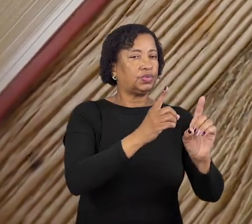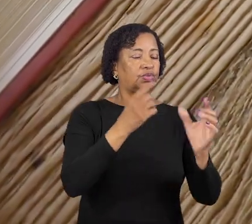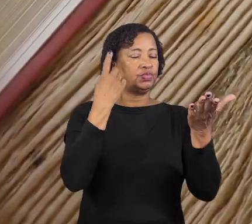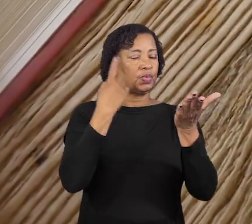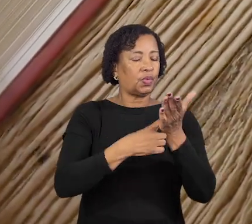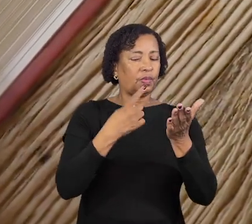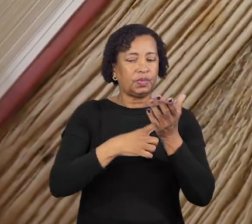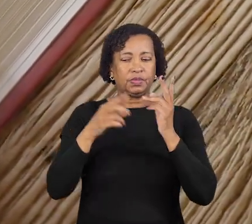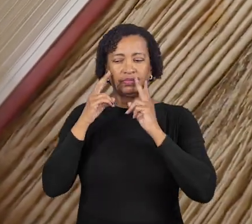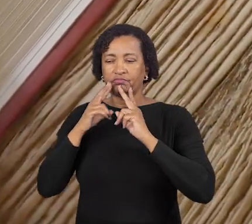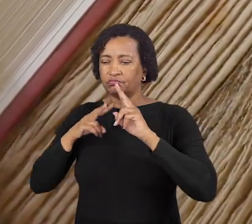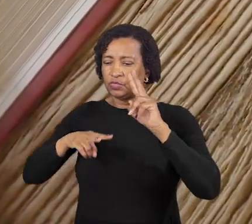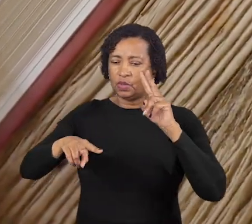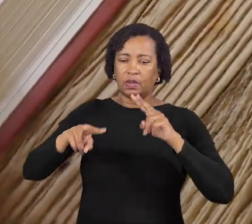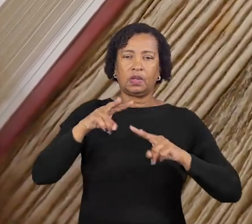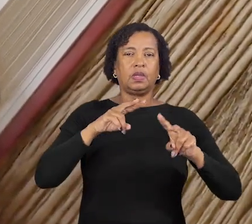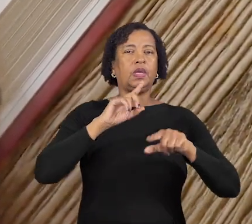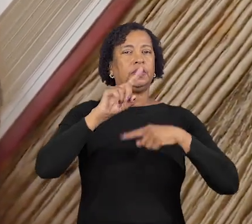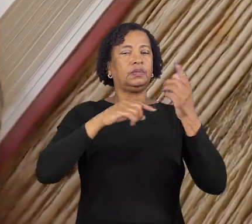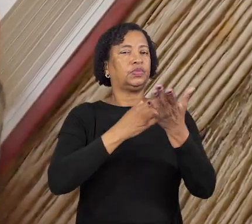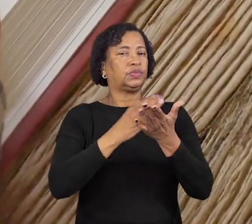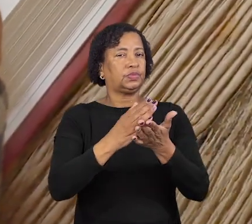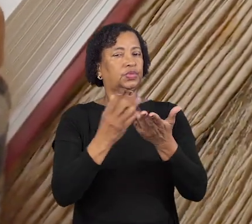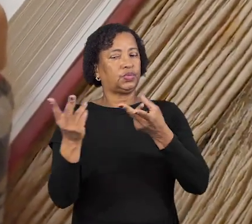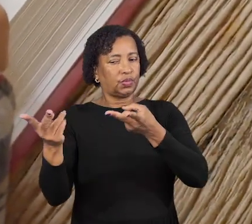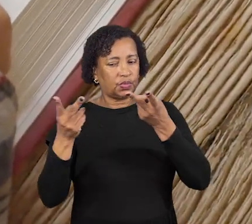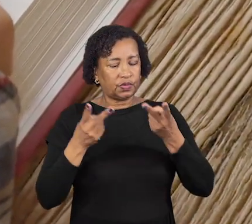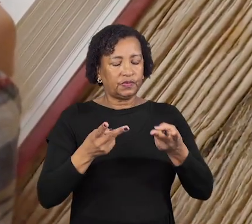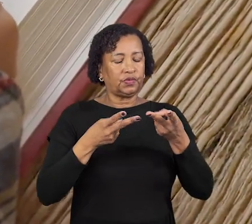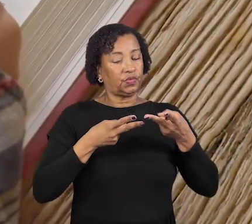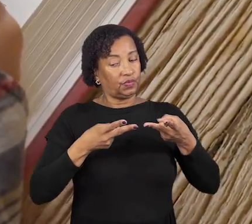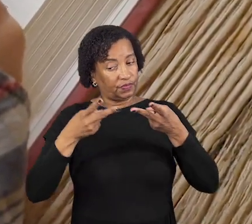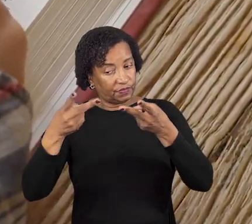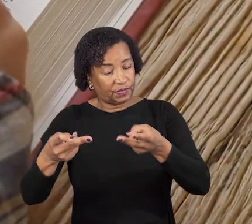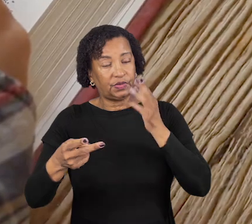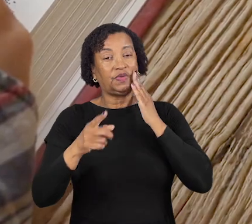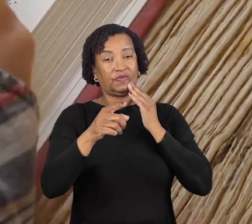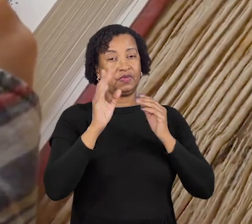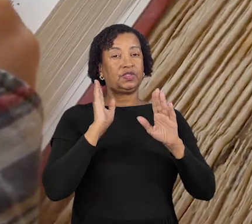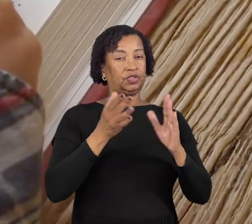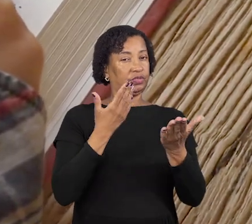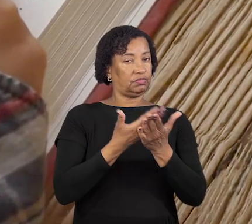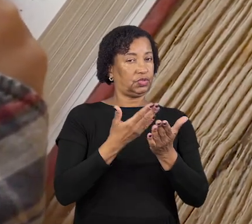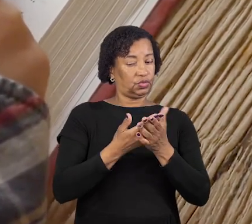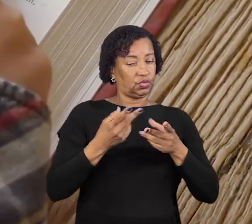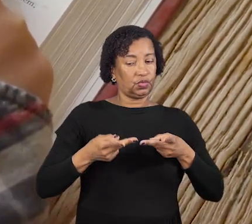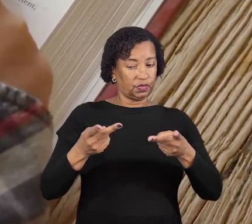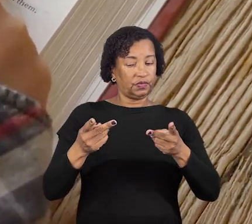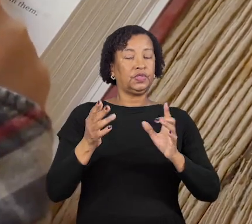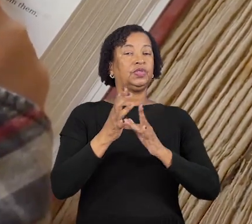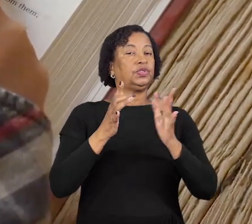olharem ao redor. Depois disso, ele iniciou o seu convite. Você já estudou esse convite?